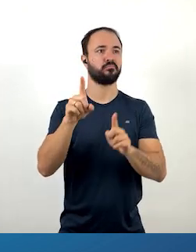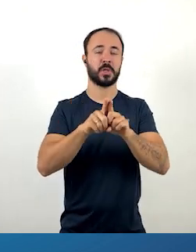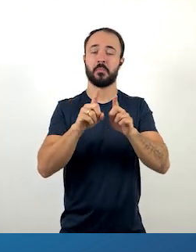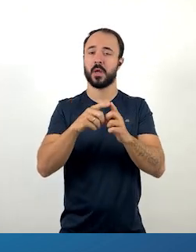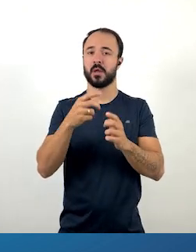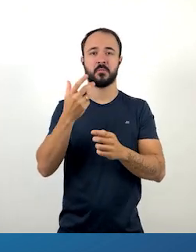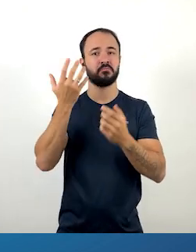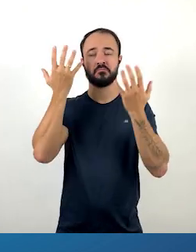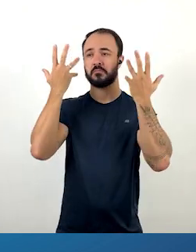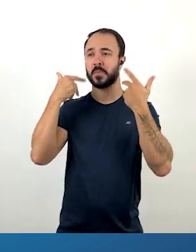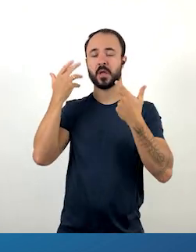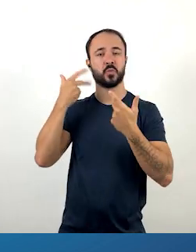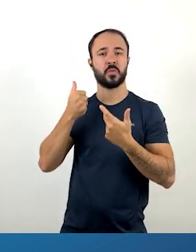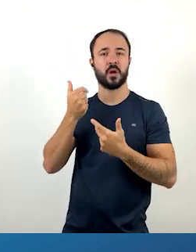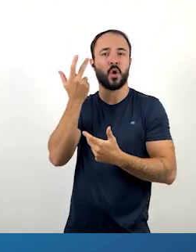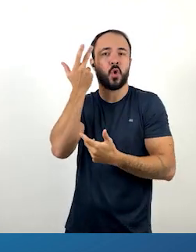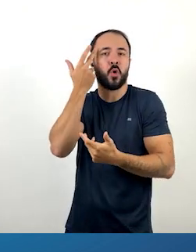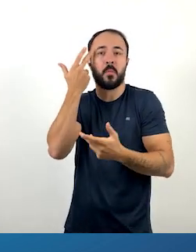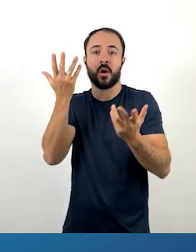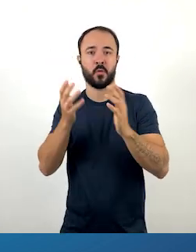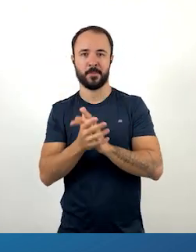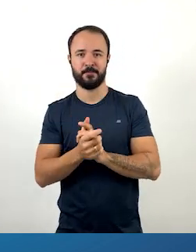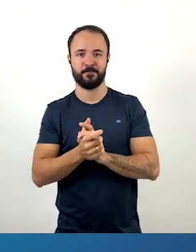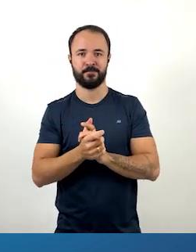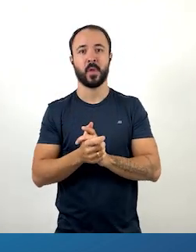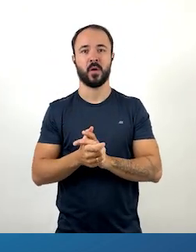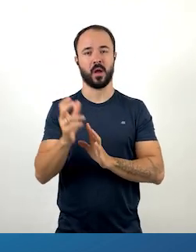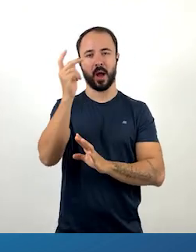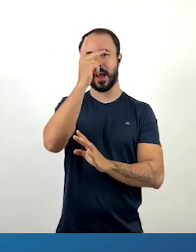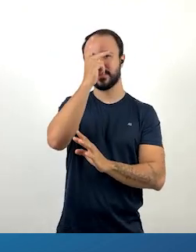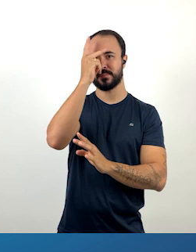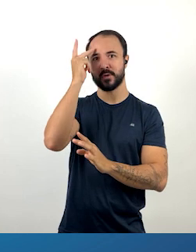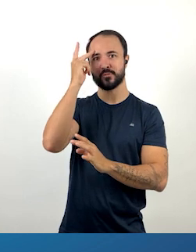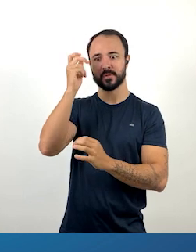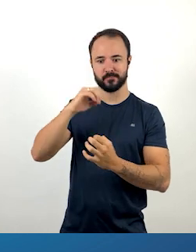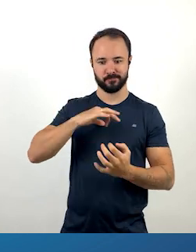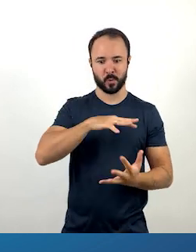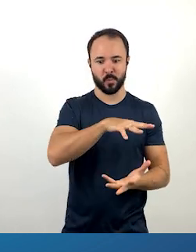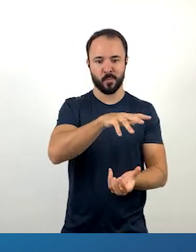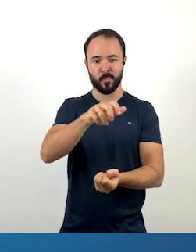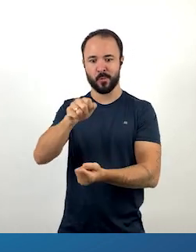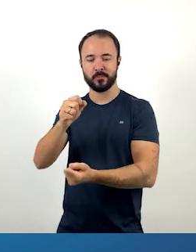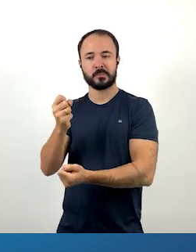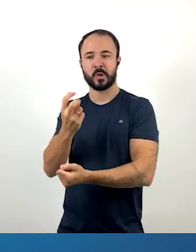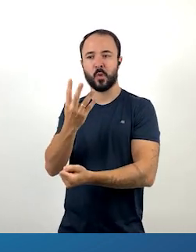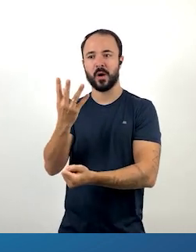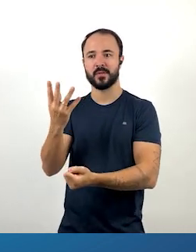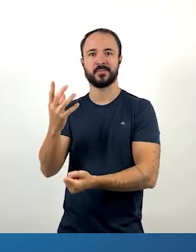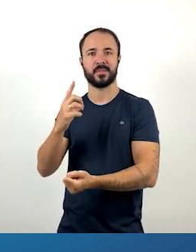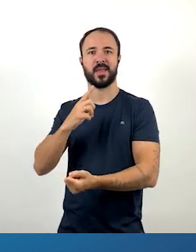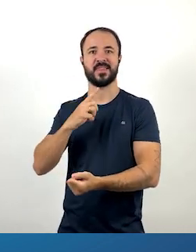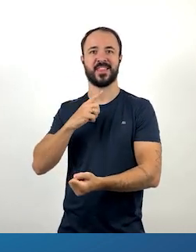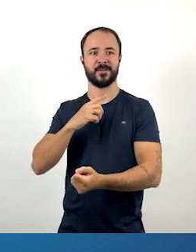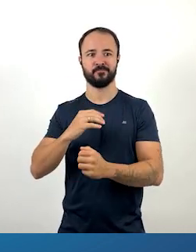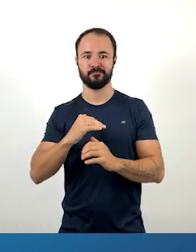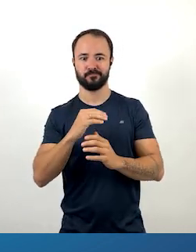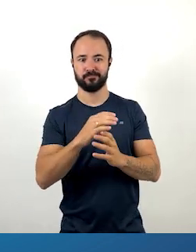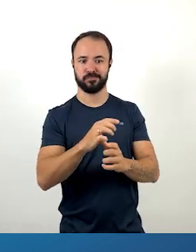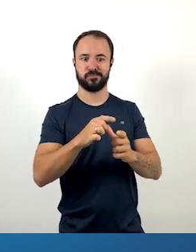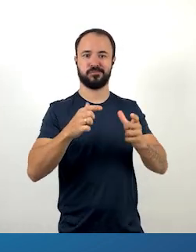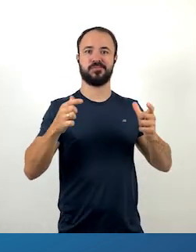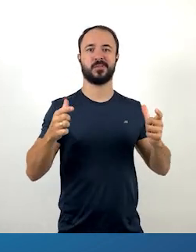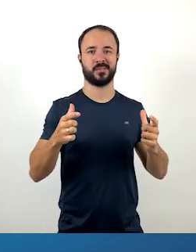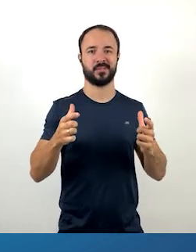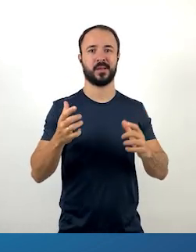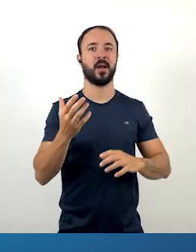forma natural. A população mundial cresceu ao longo do tempo. Antes nós tínhamos uma alta taxa de natalidade e